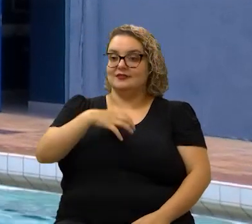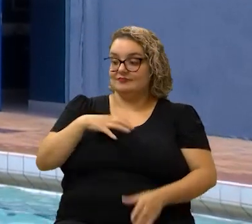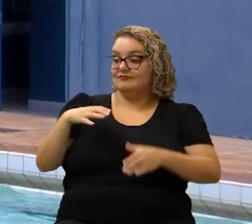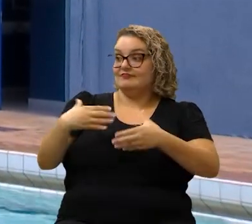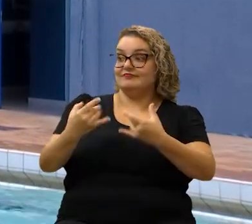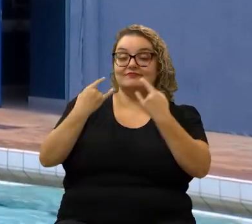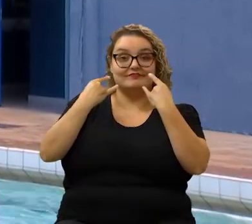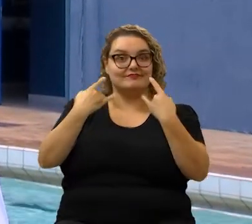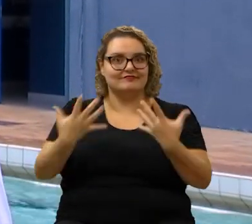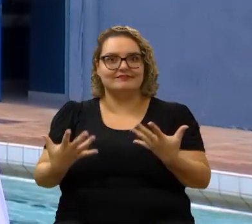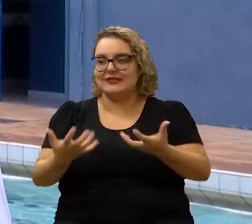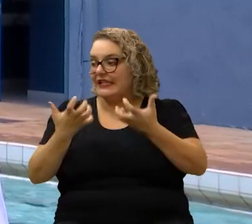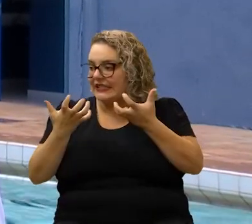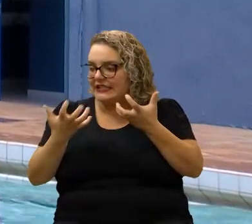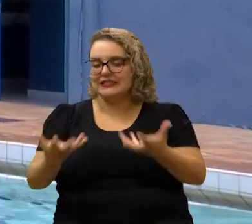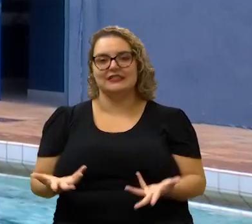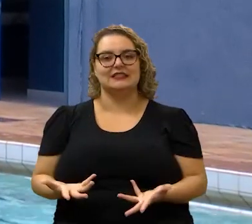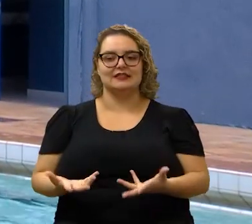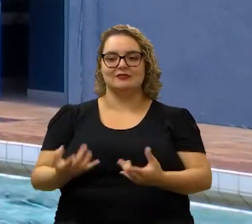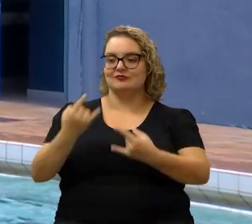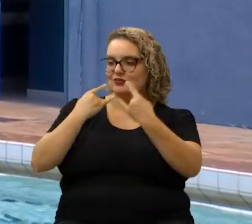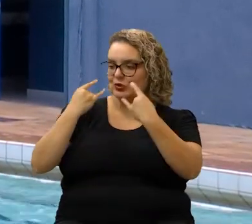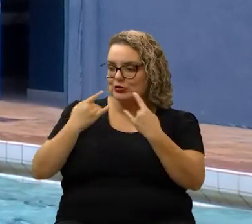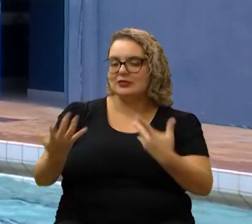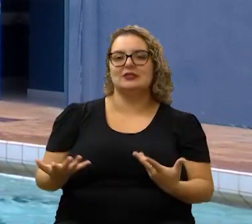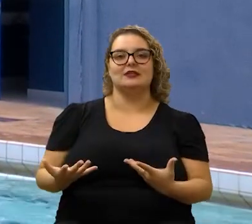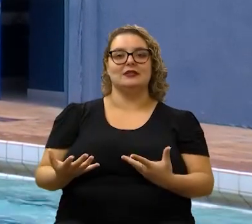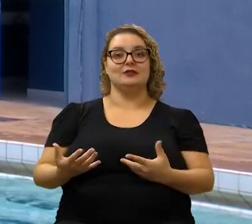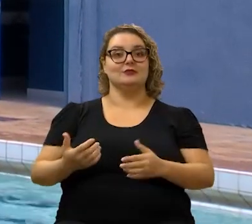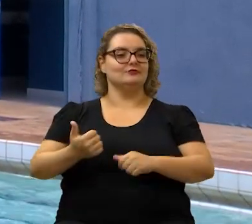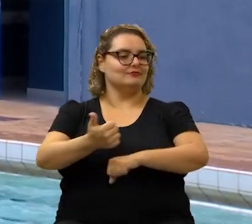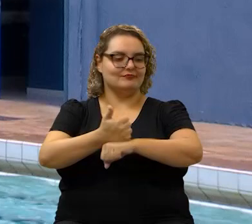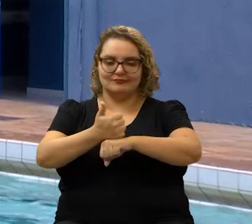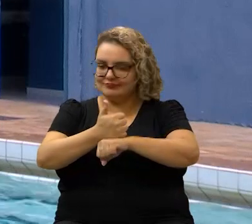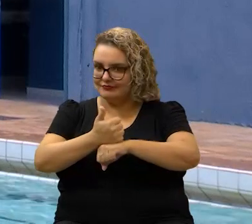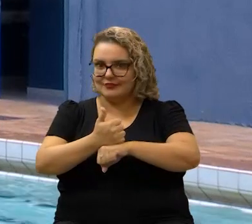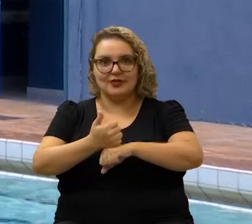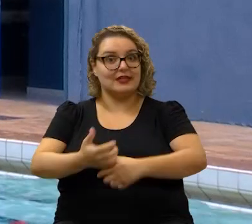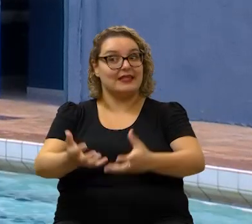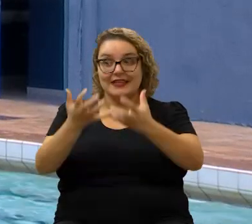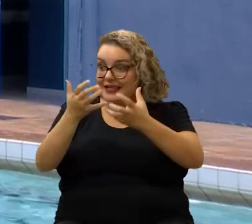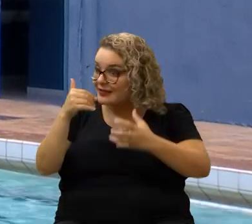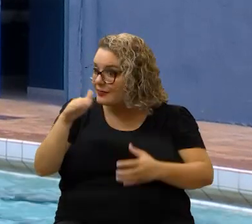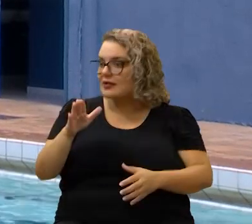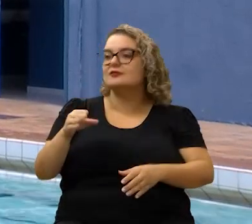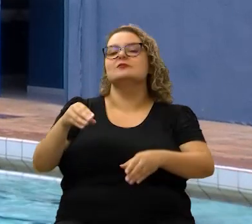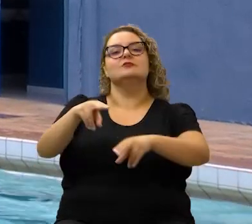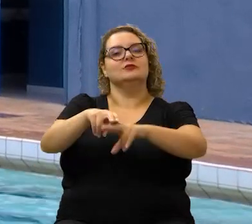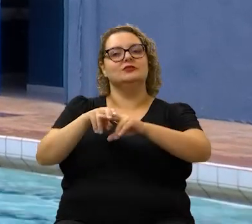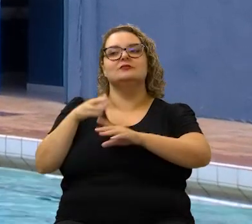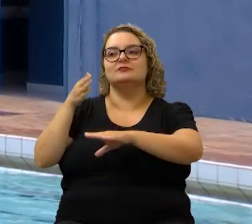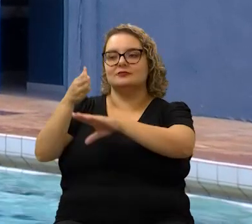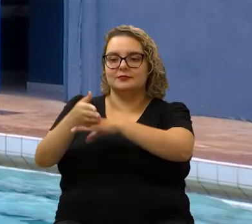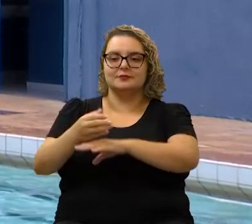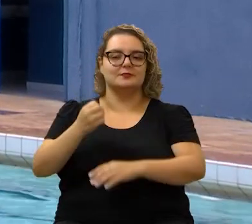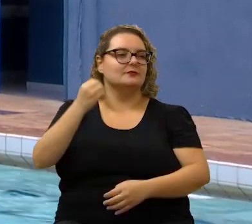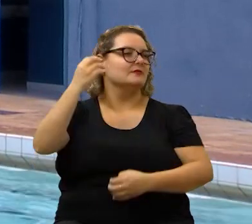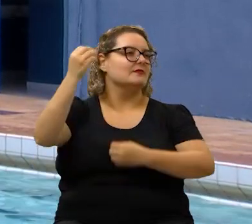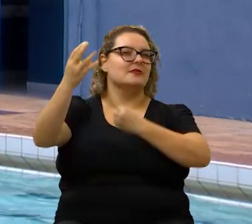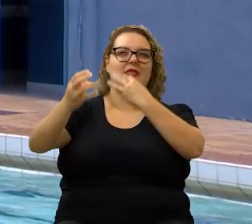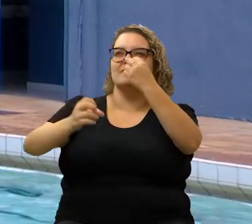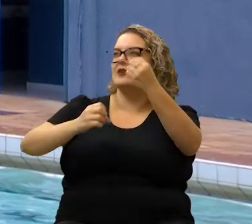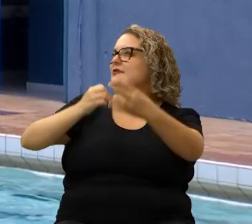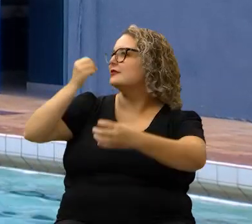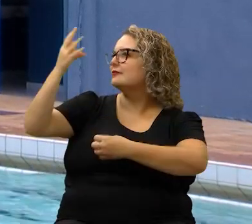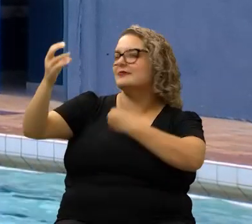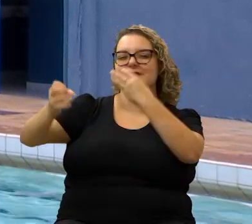que queria muito, né? O grupo de seleção brasileira sempre é aqueles atletas que mais querem, né? Por isso que eles estão lá. E aí... Fui viajando